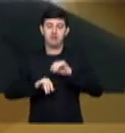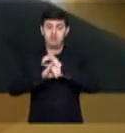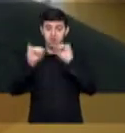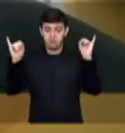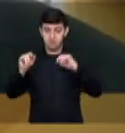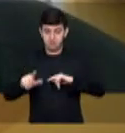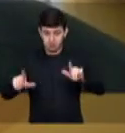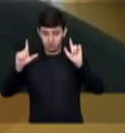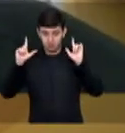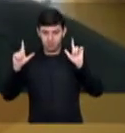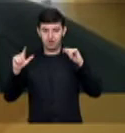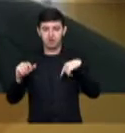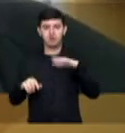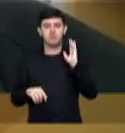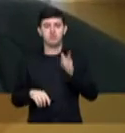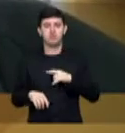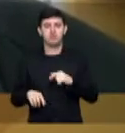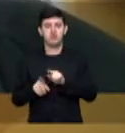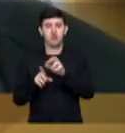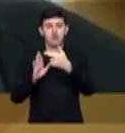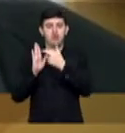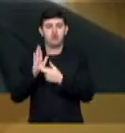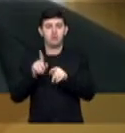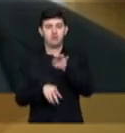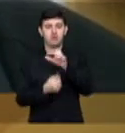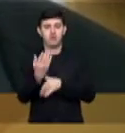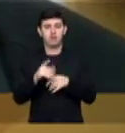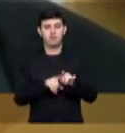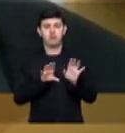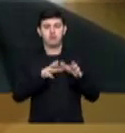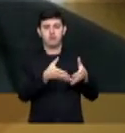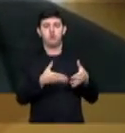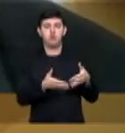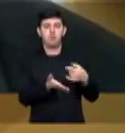sua autorregulamentação.